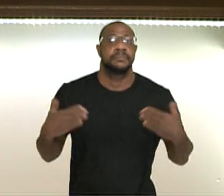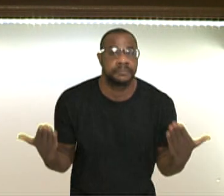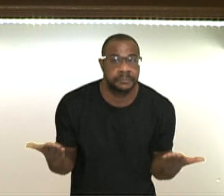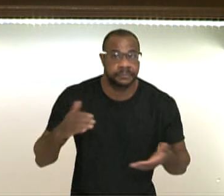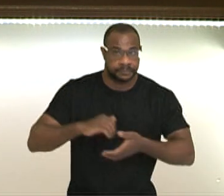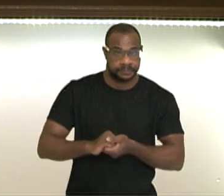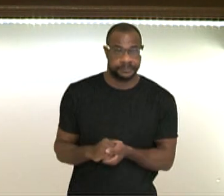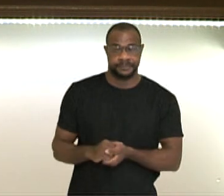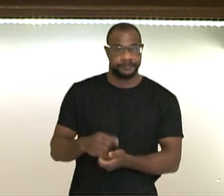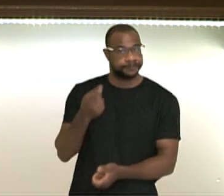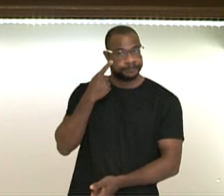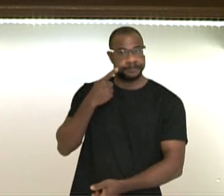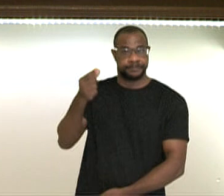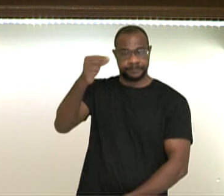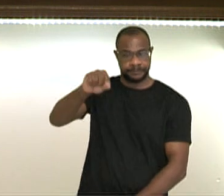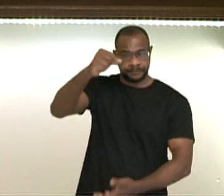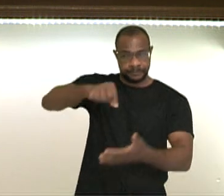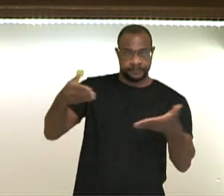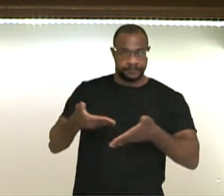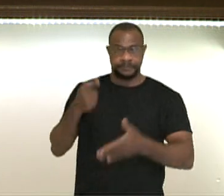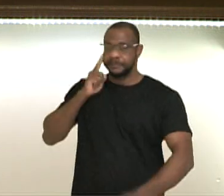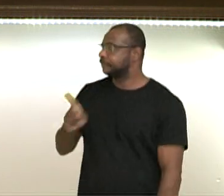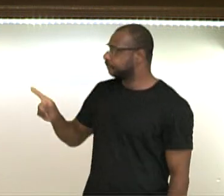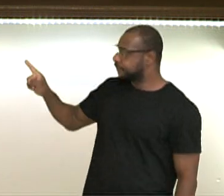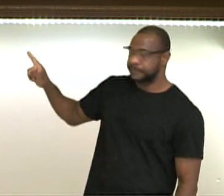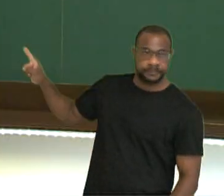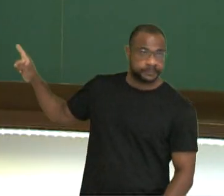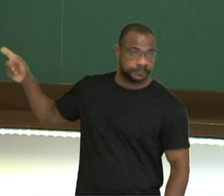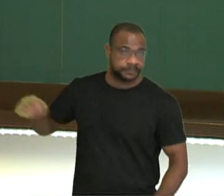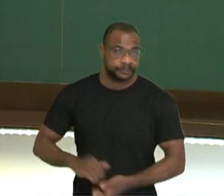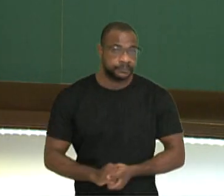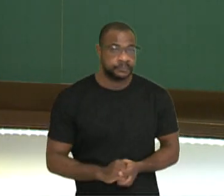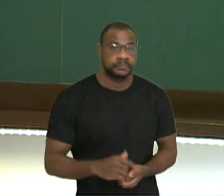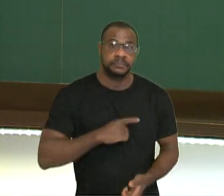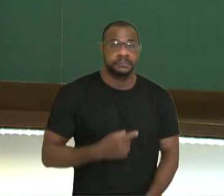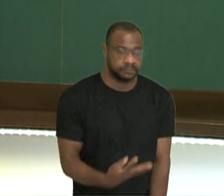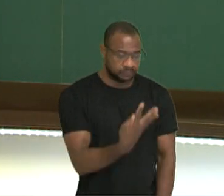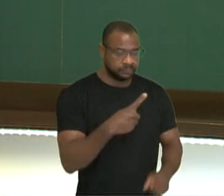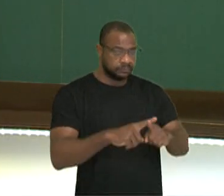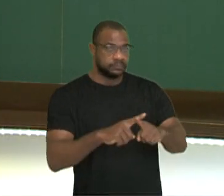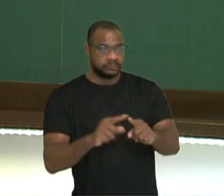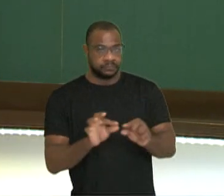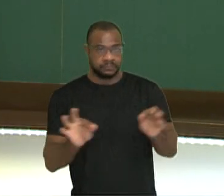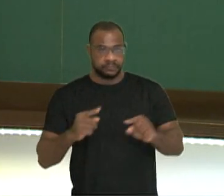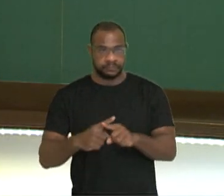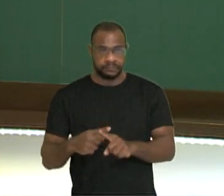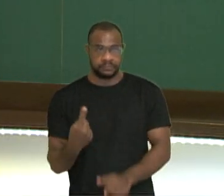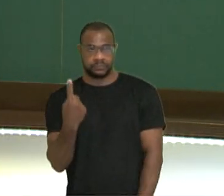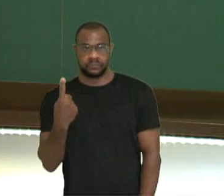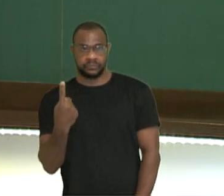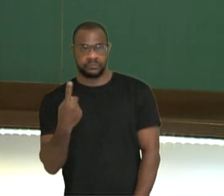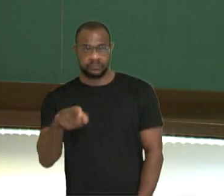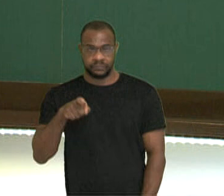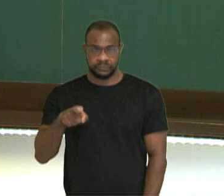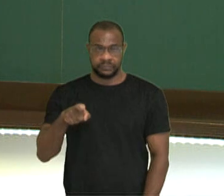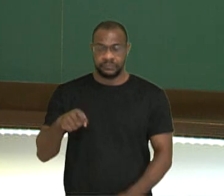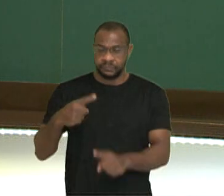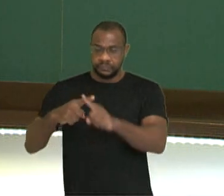Muito bem, pessoal, nós vamos fazer a correção do exercício agora. Olha lá. Eu tenho 4x vezes 1x vezes